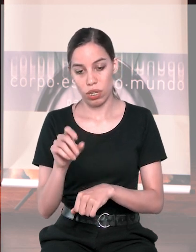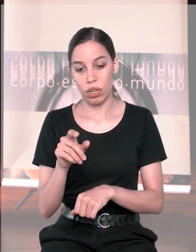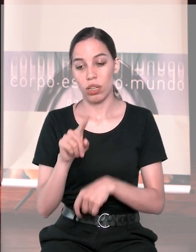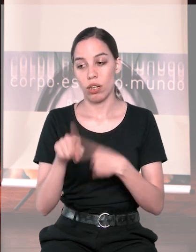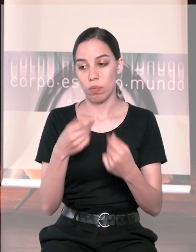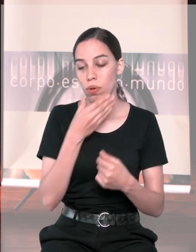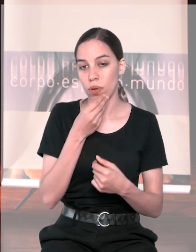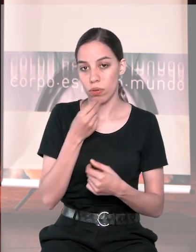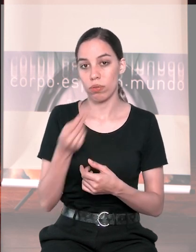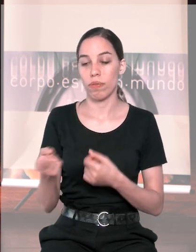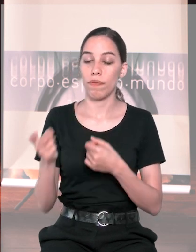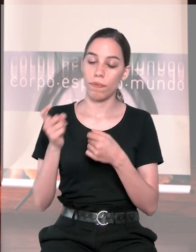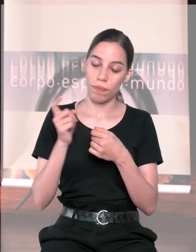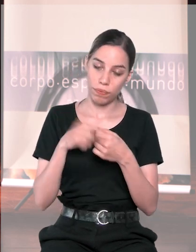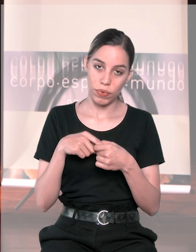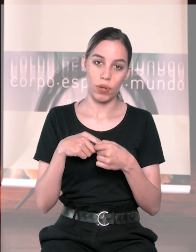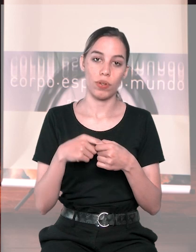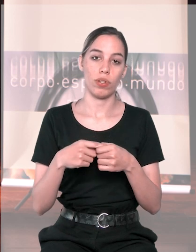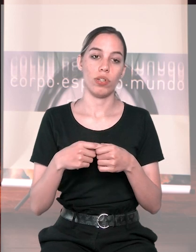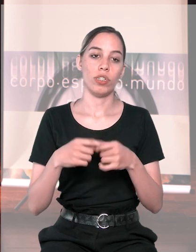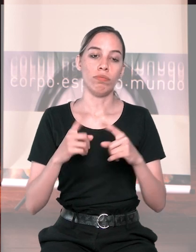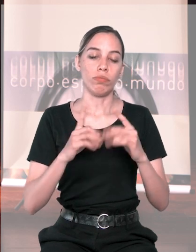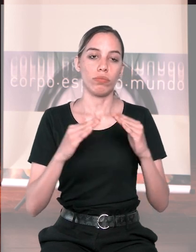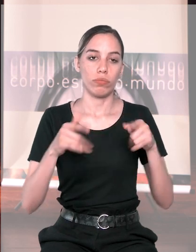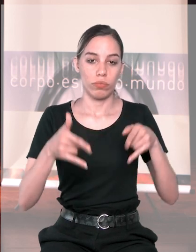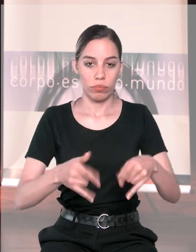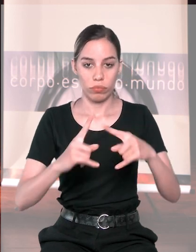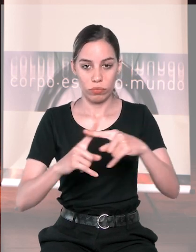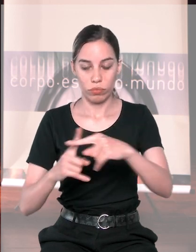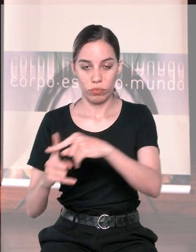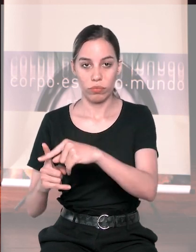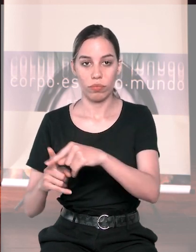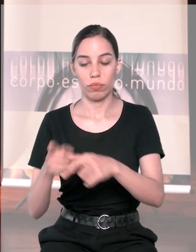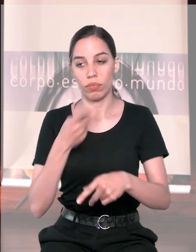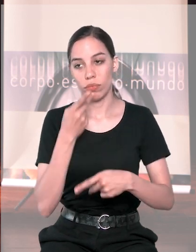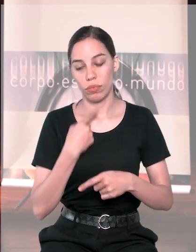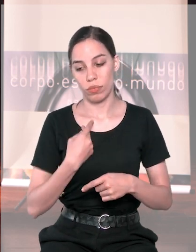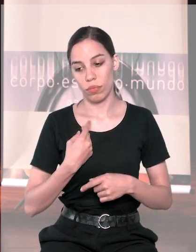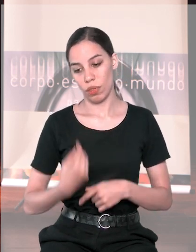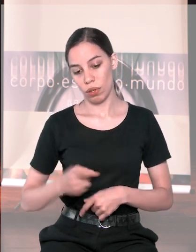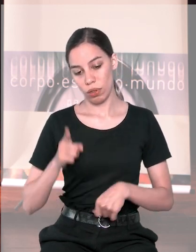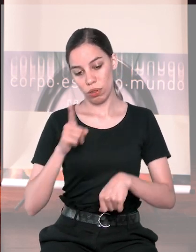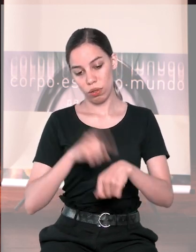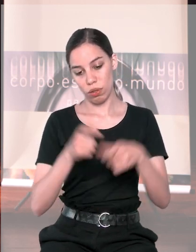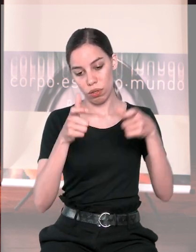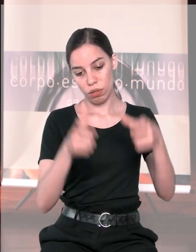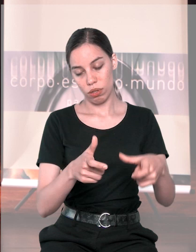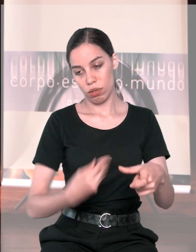cemitério marinho de Valéry, este teto tranquilo onde passeiam pombas, entre pinho palpita entre